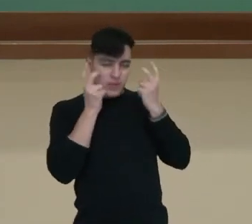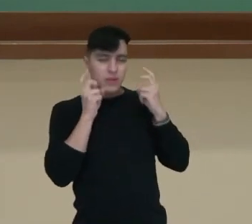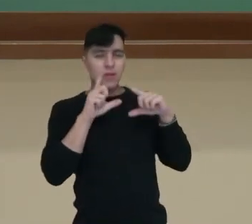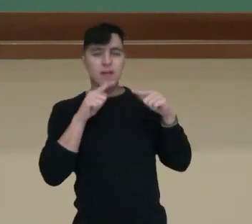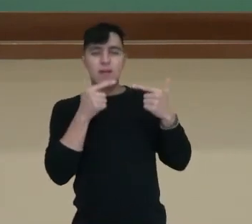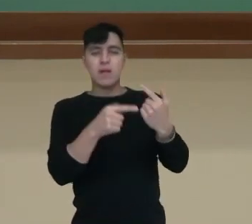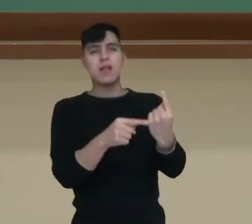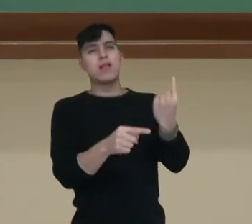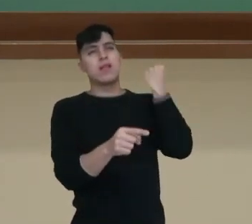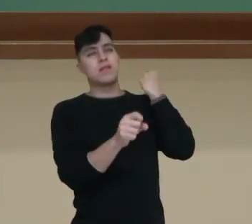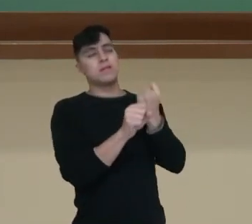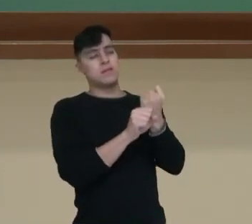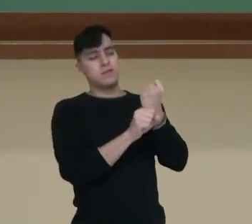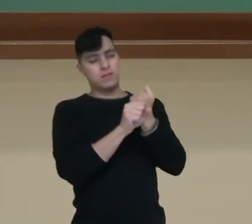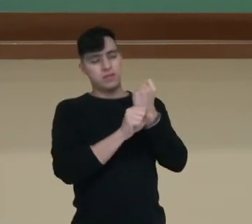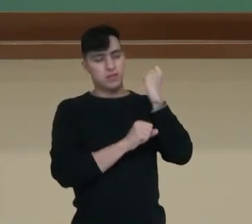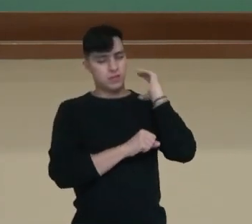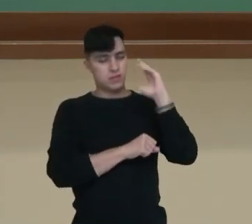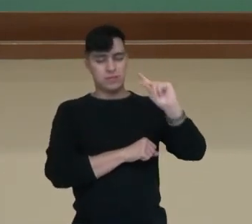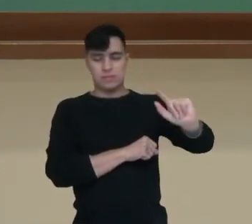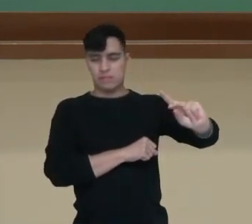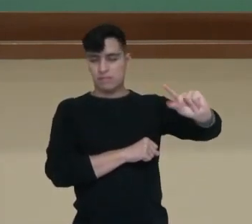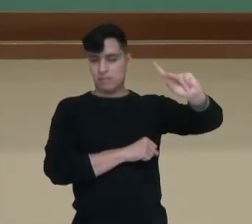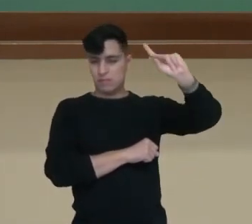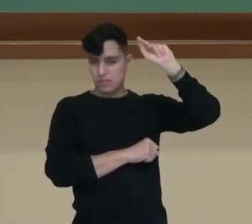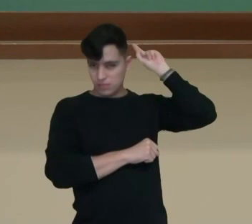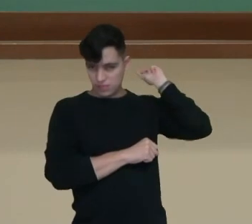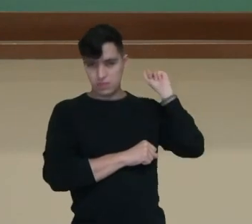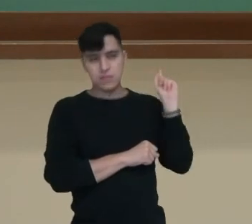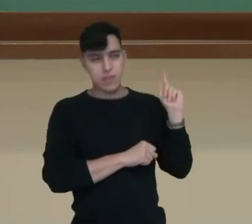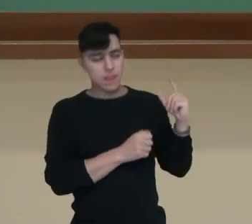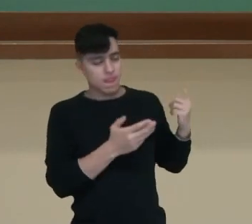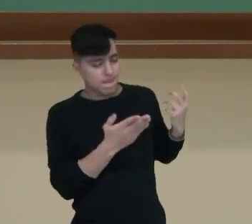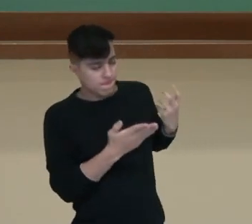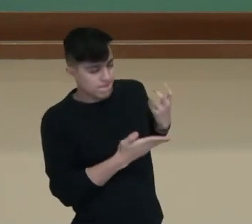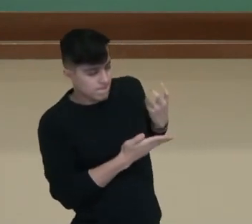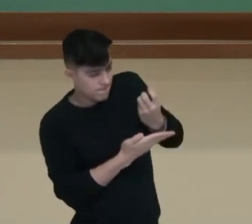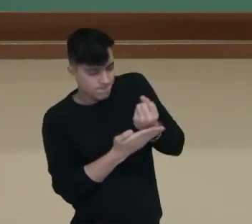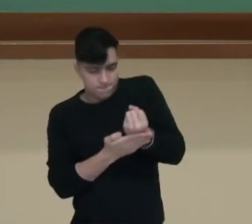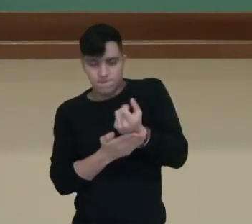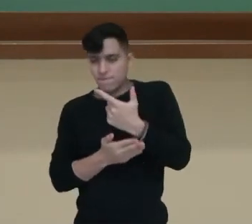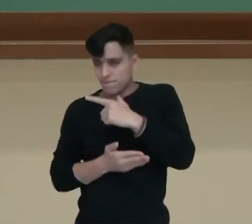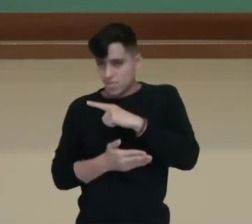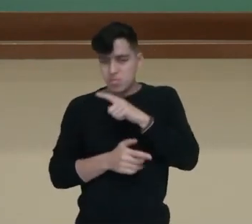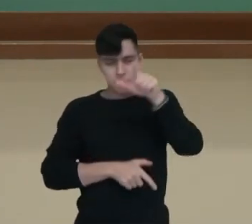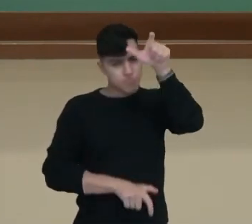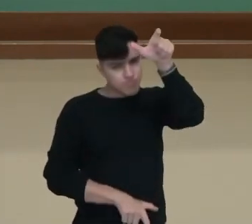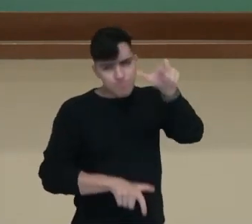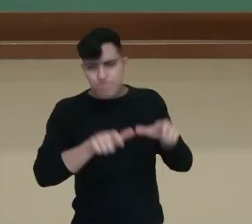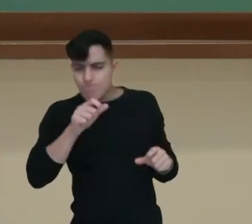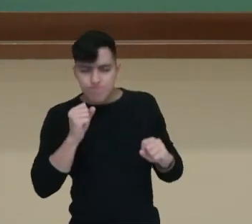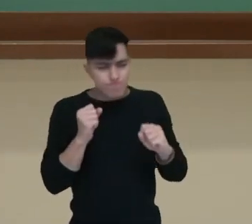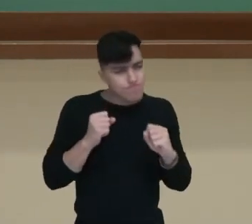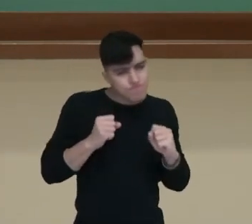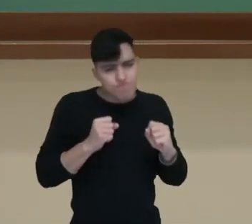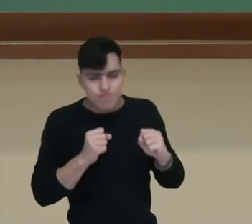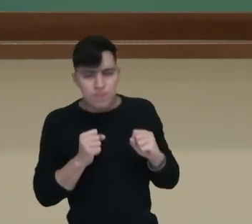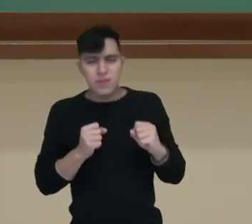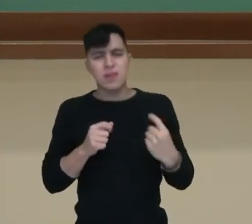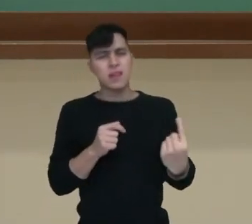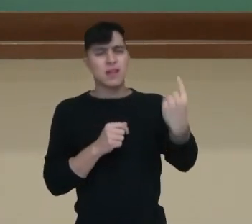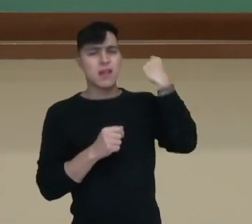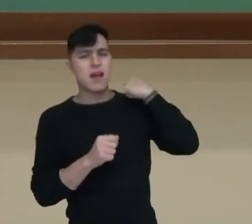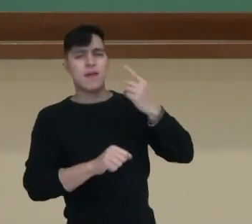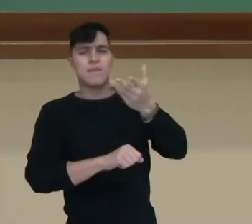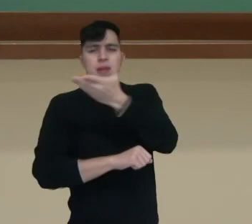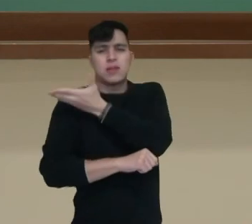da pré-história. Então ela vem a registros da pré-história que as pessoas lutavam. Mas por que as pessoas lutavam na